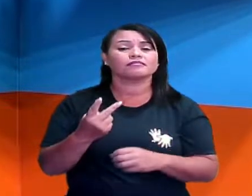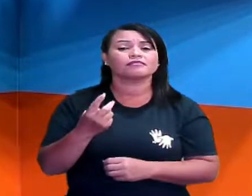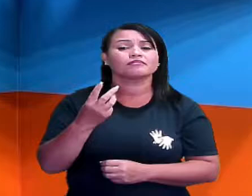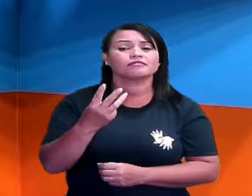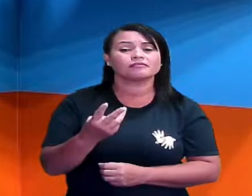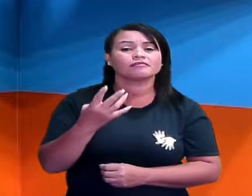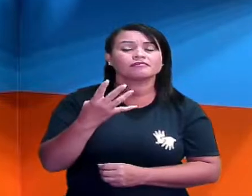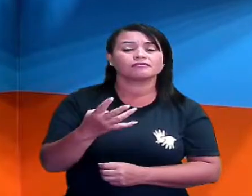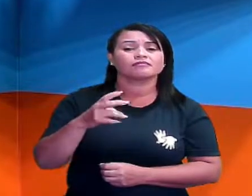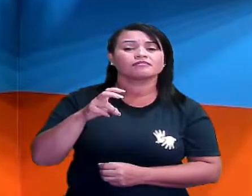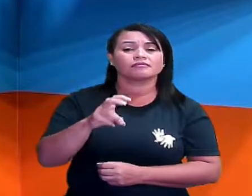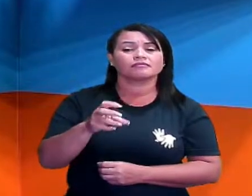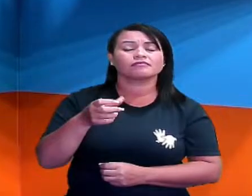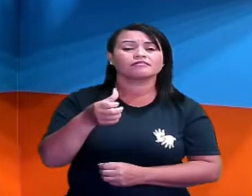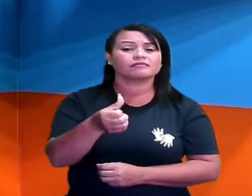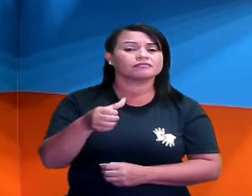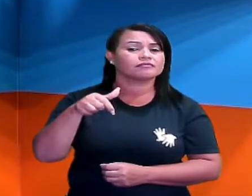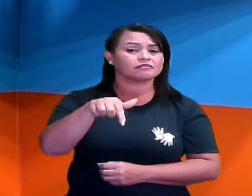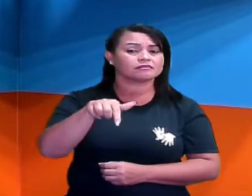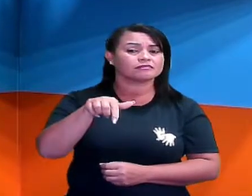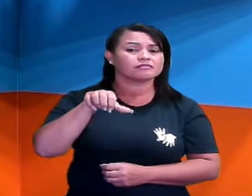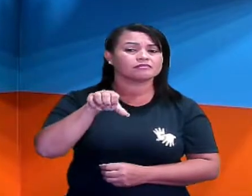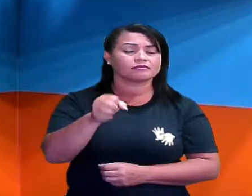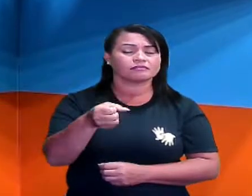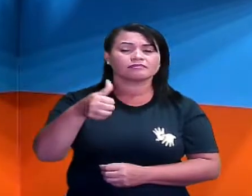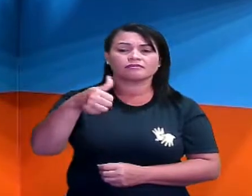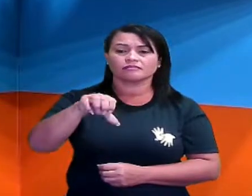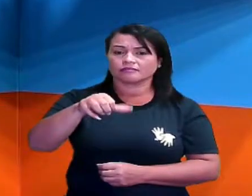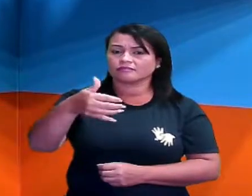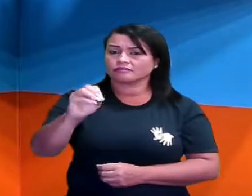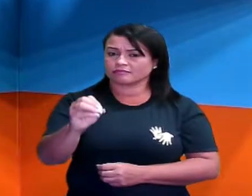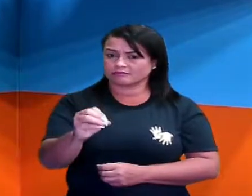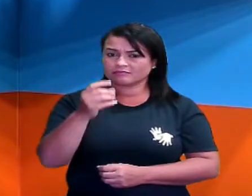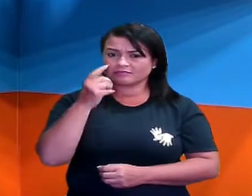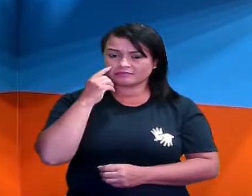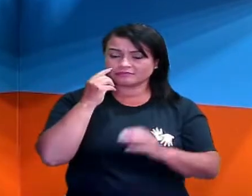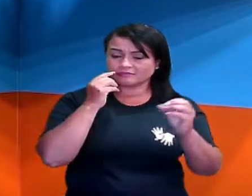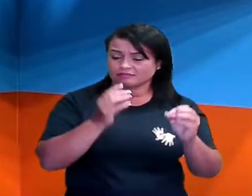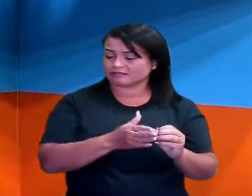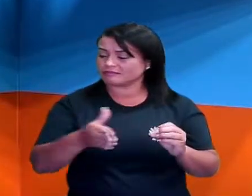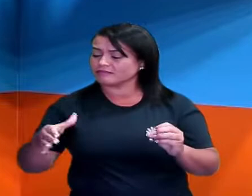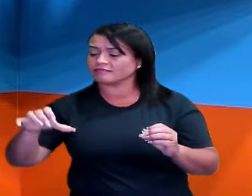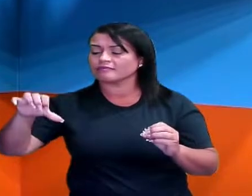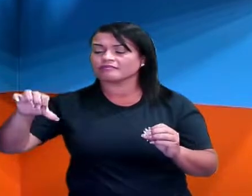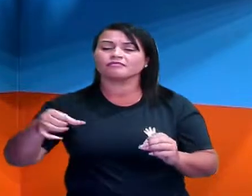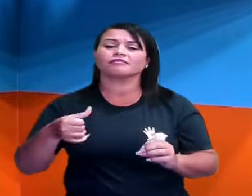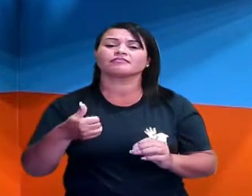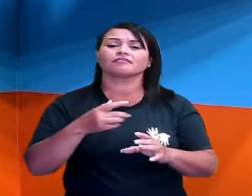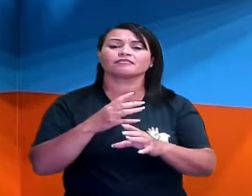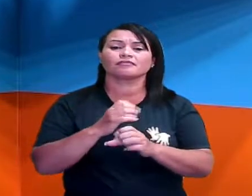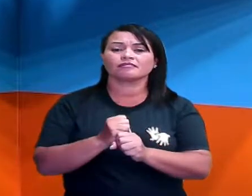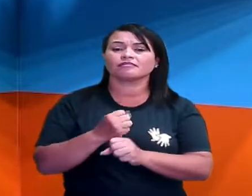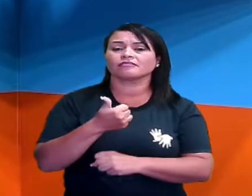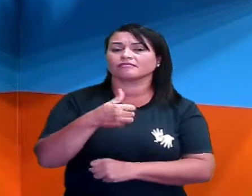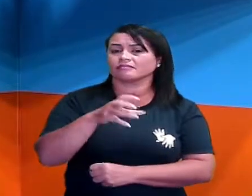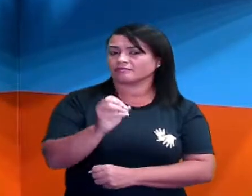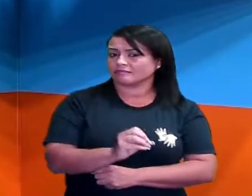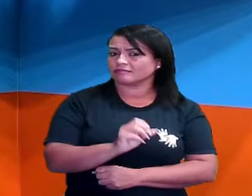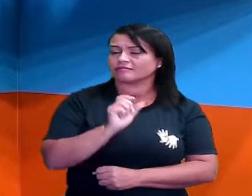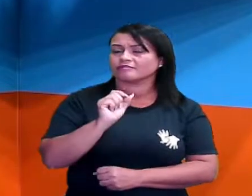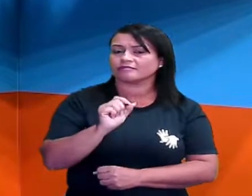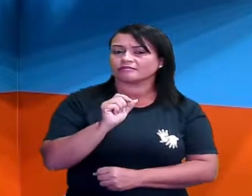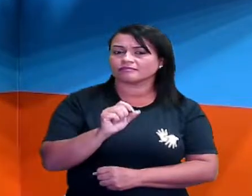3, 4, 5, 6, 7, 8, 9, 10. Eu formo os 10 números. Não é isso que nós chamamos